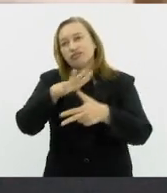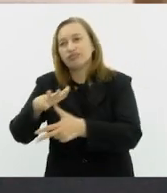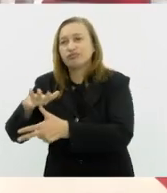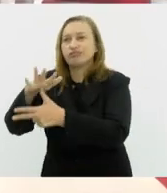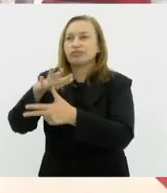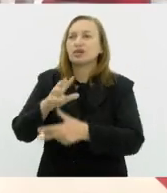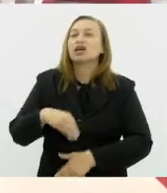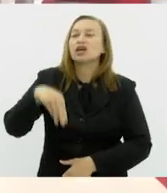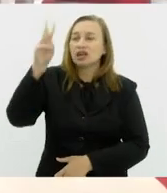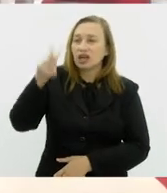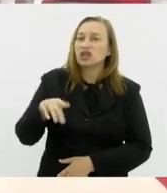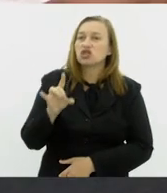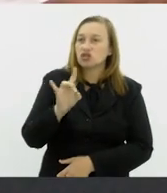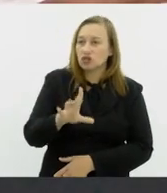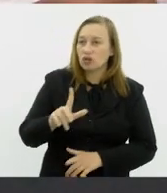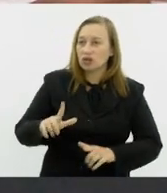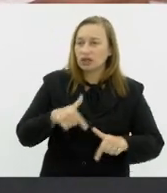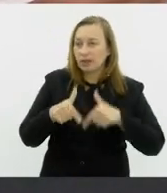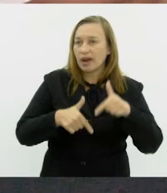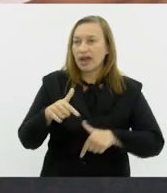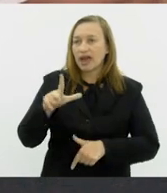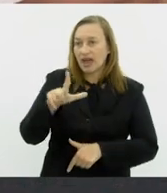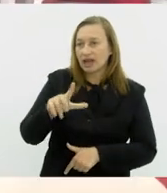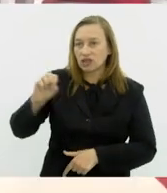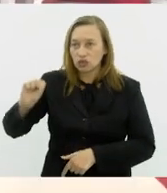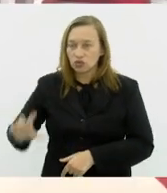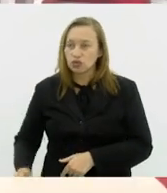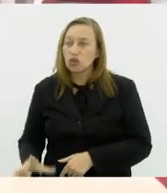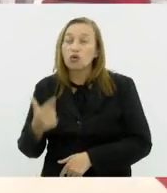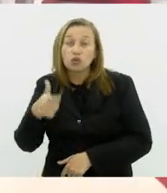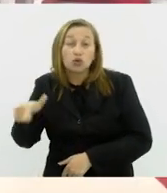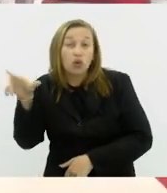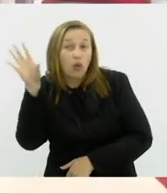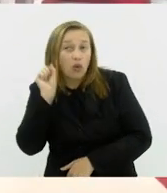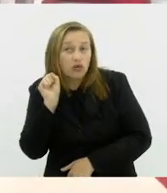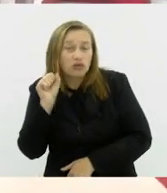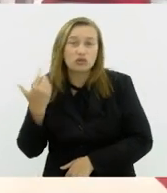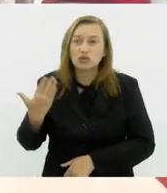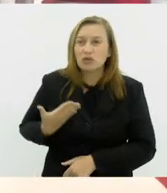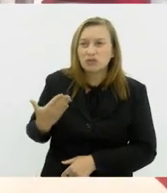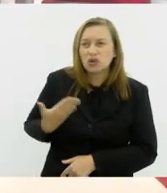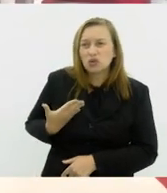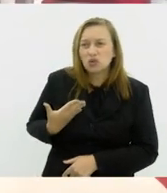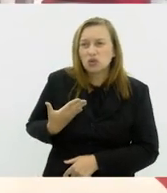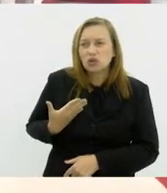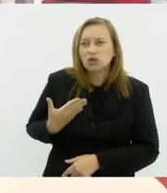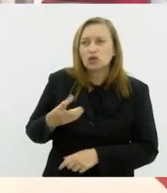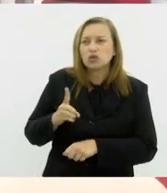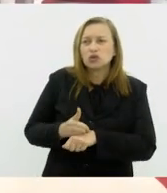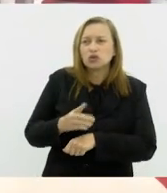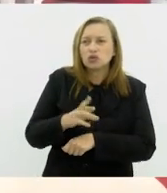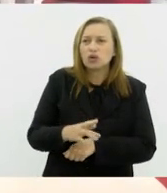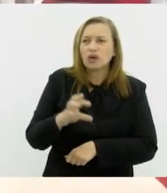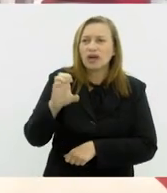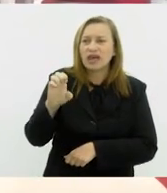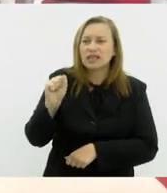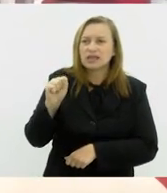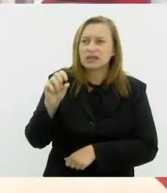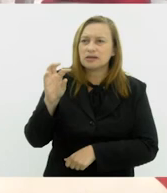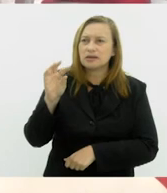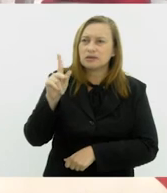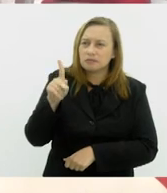quem opera é só a LSul. É a LSul Táxi Aéreo. Certo. O senhor ouviu, então, o seu colega, né, o doutor Spinelli, o senhor